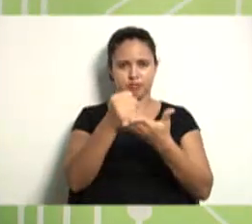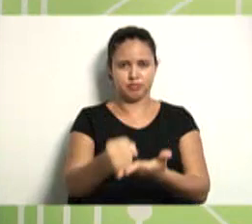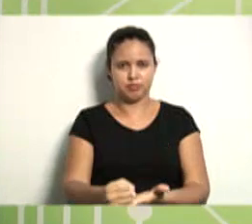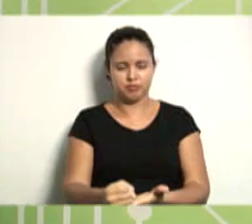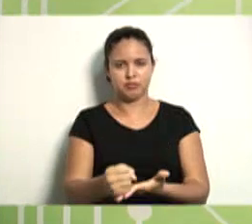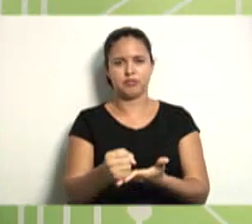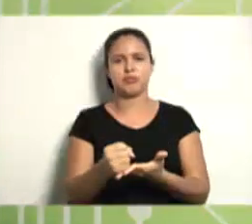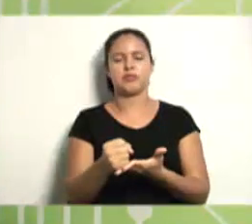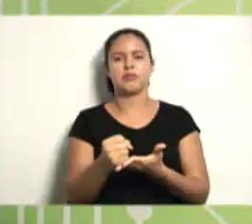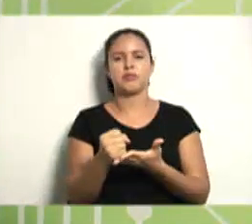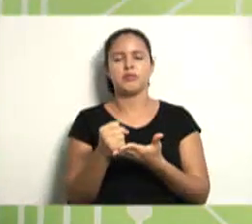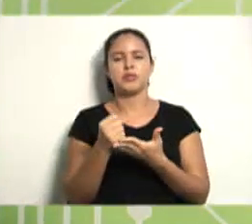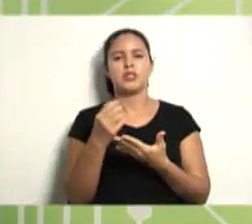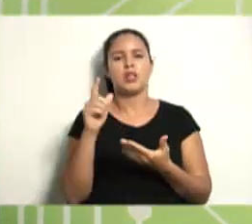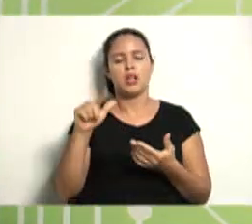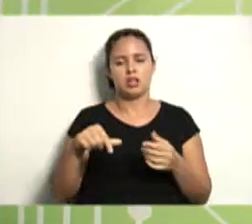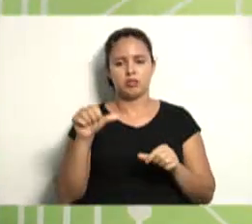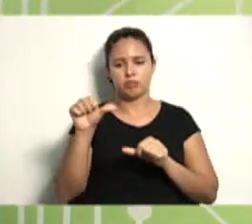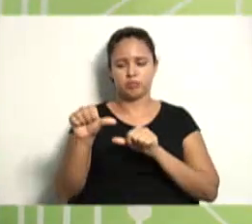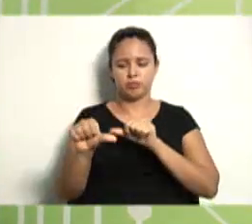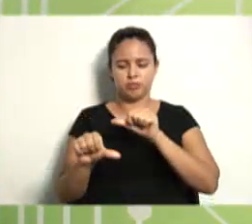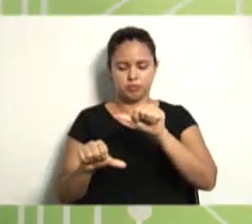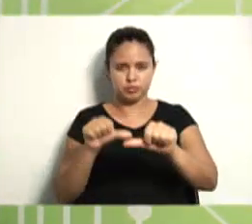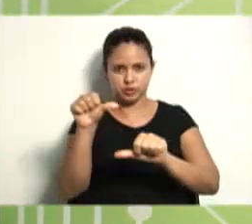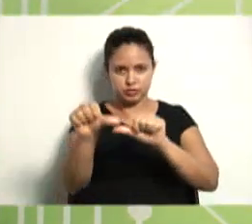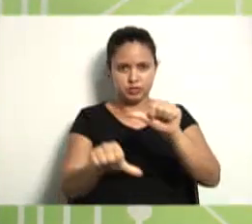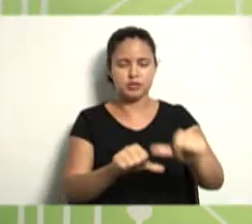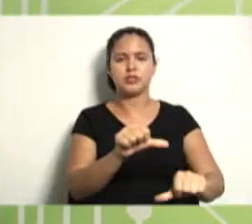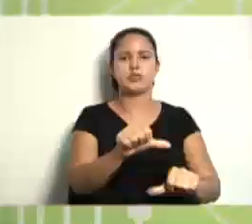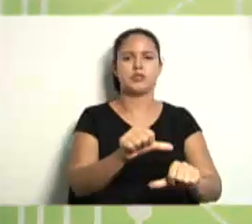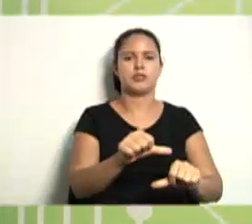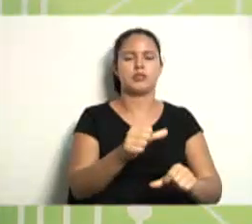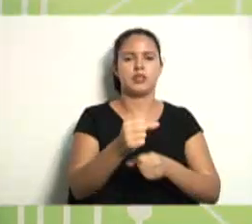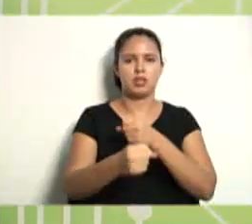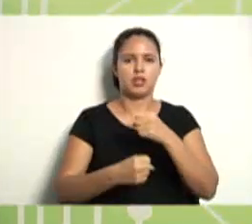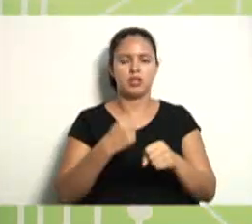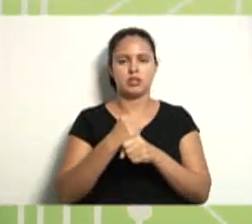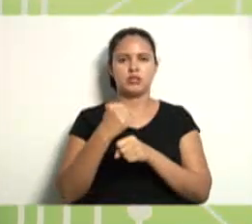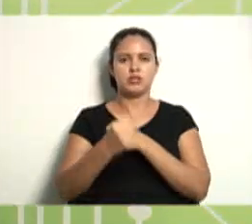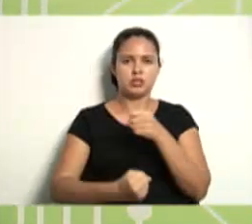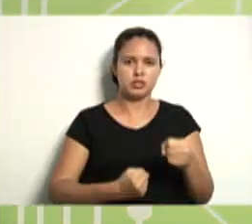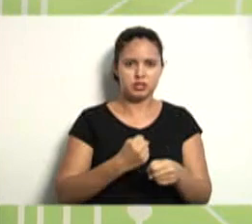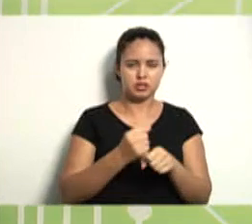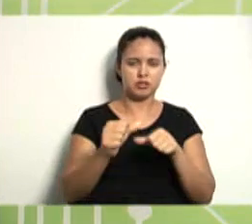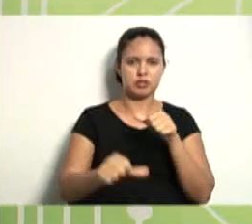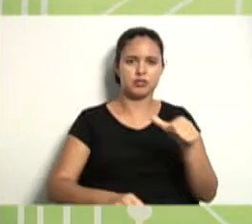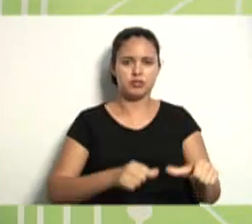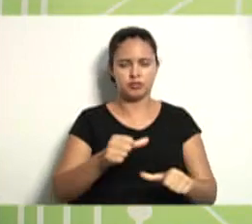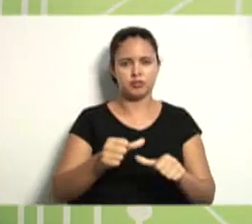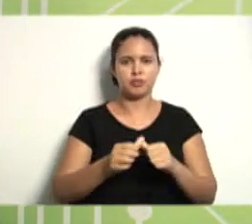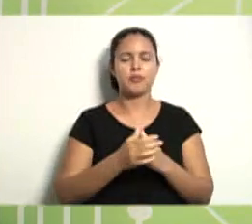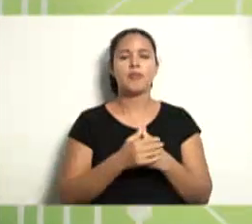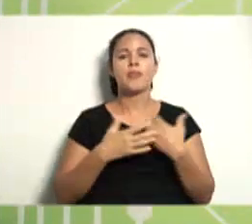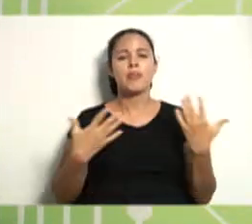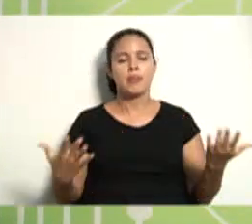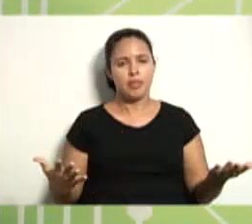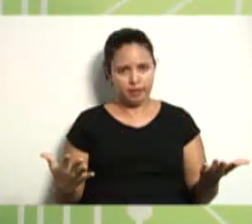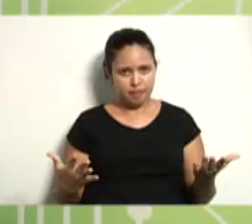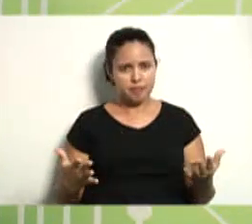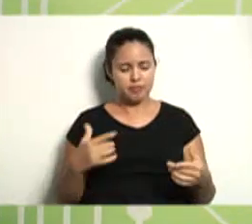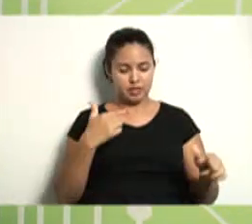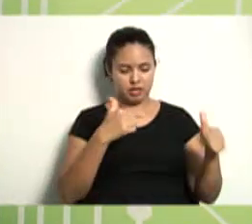motivações, desculpa gente, se transformam no decorrer do tempo. Então assim, enquanto realizar trabalho é uma característica